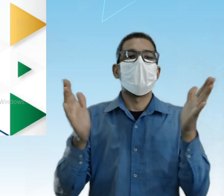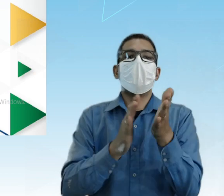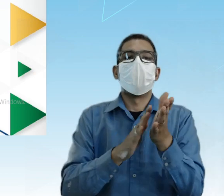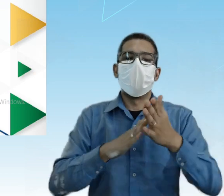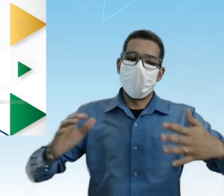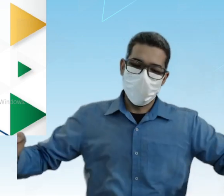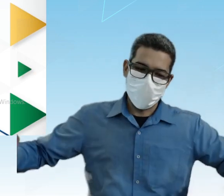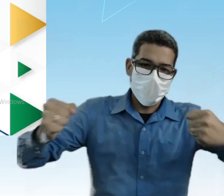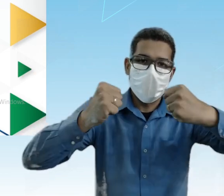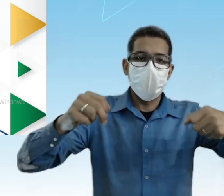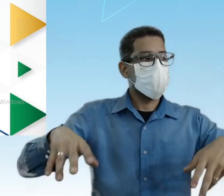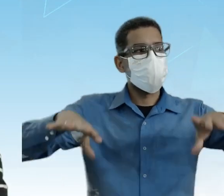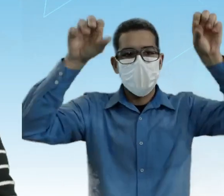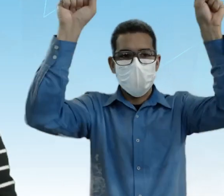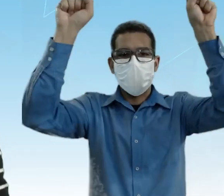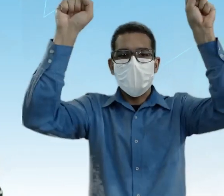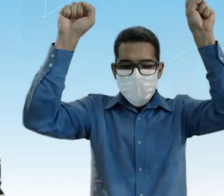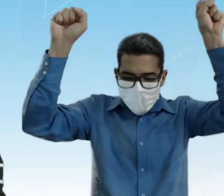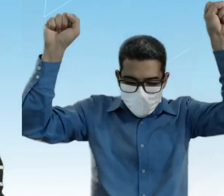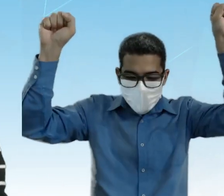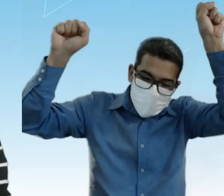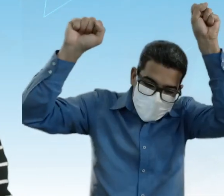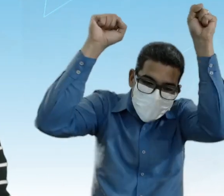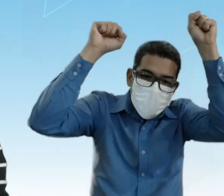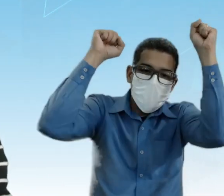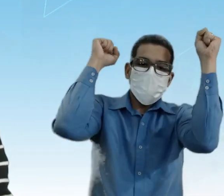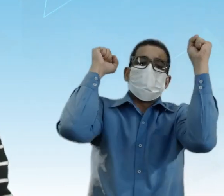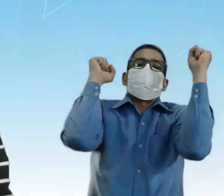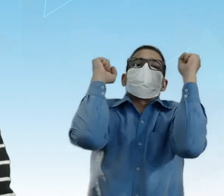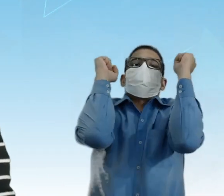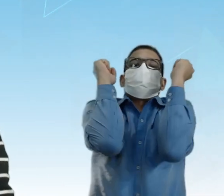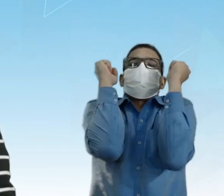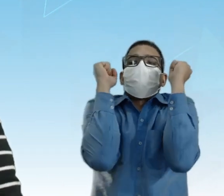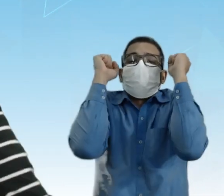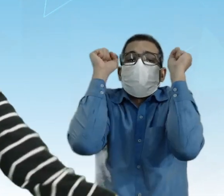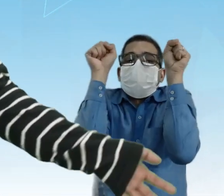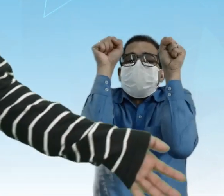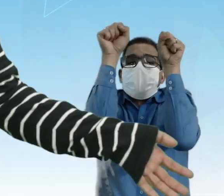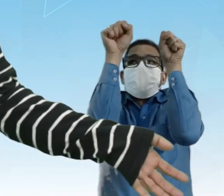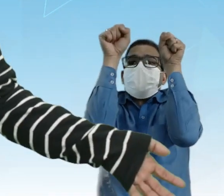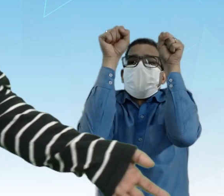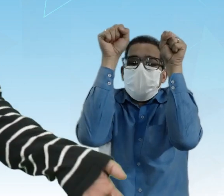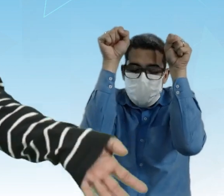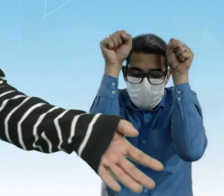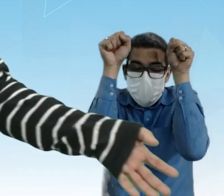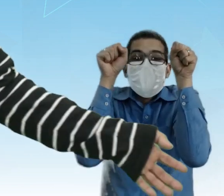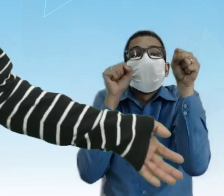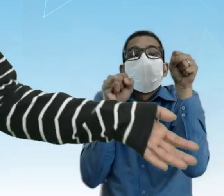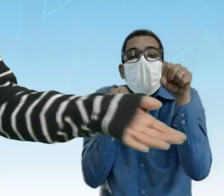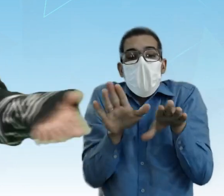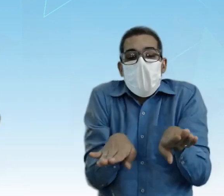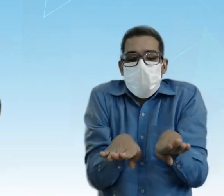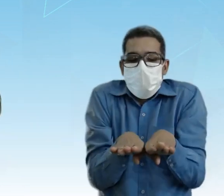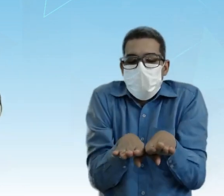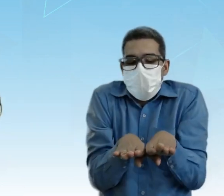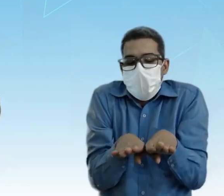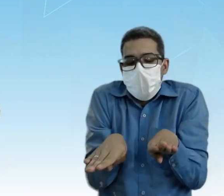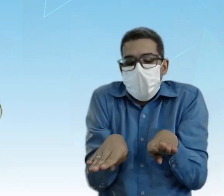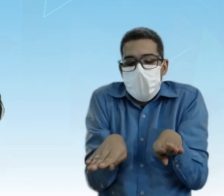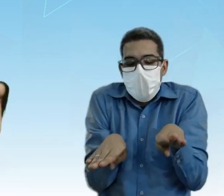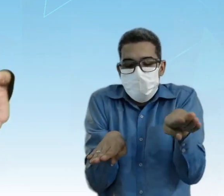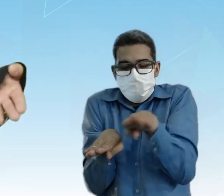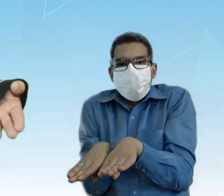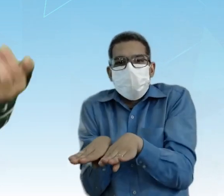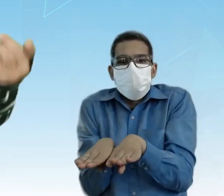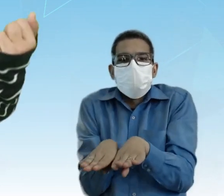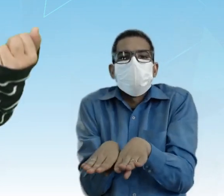dar um abraço? Impossível. Tem momentos, gente, que a gente não consegue nem tirar o pé. Se a gente tirar o pé, vem outro, engancha logo